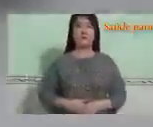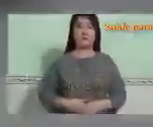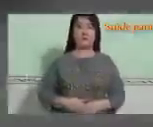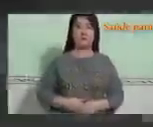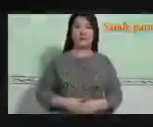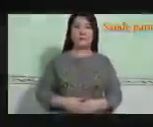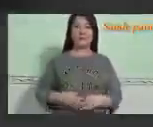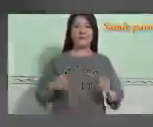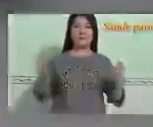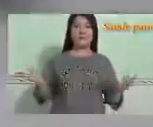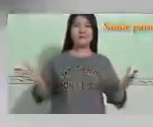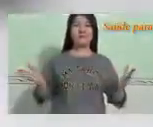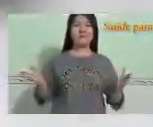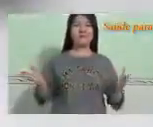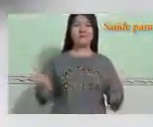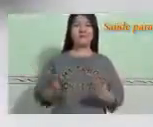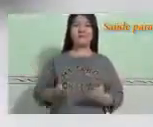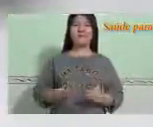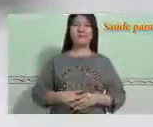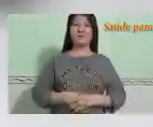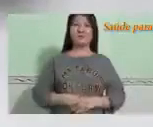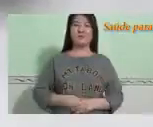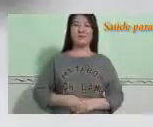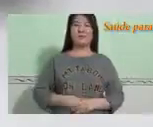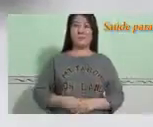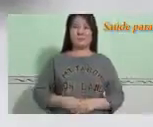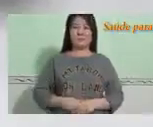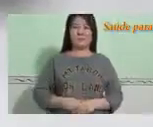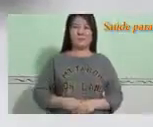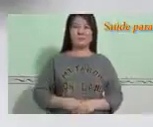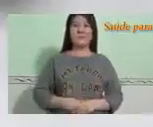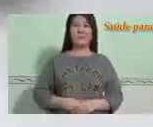O ideal é ter cortinas que deixem o quarto bem escuro durante a noite, vírgula,